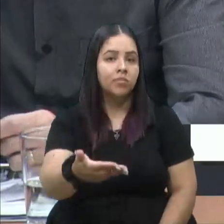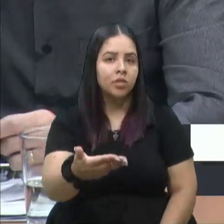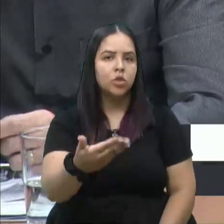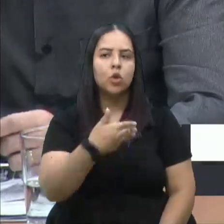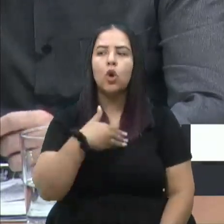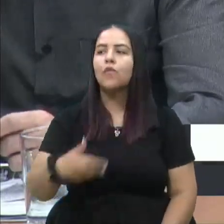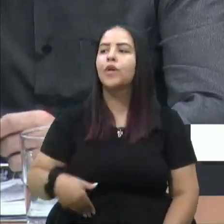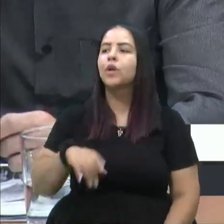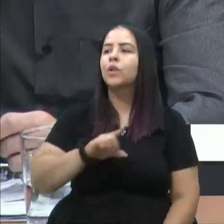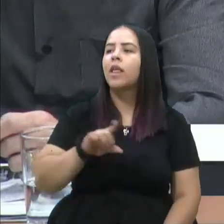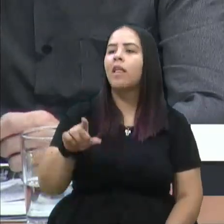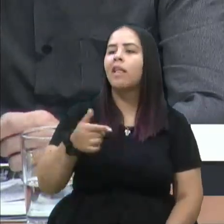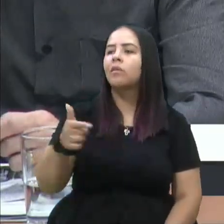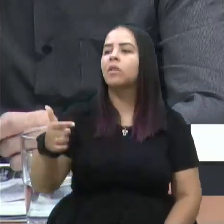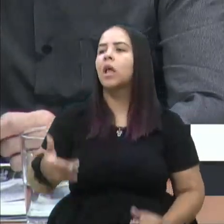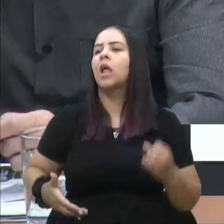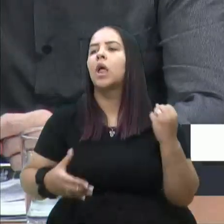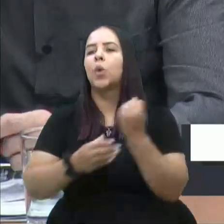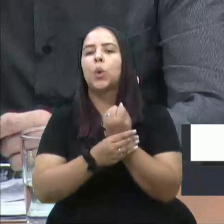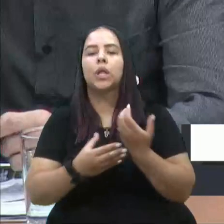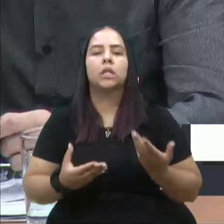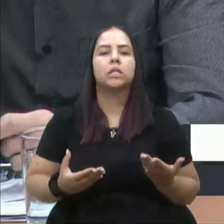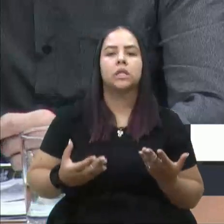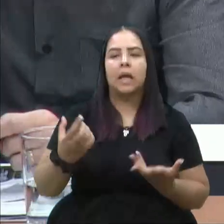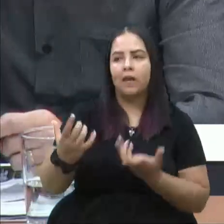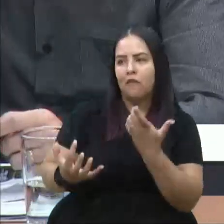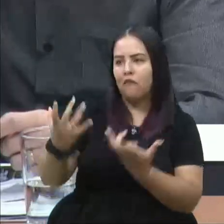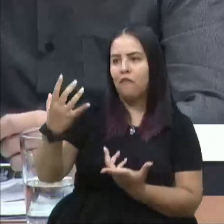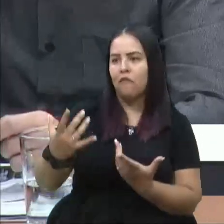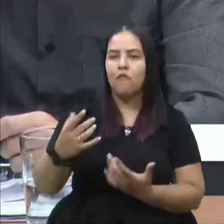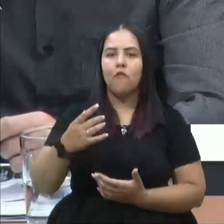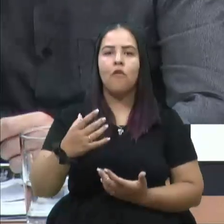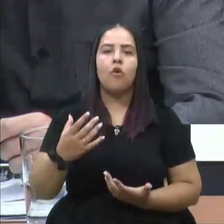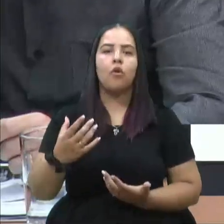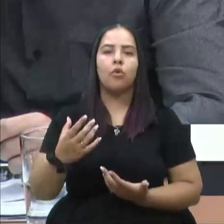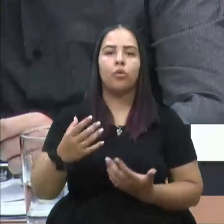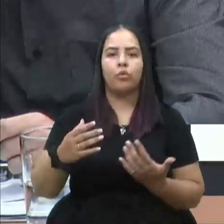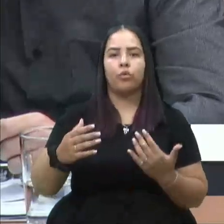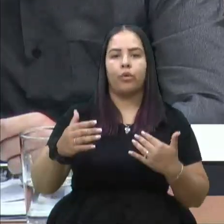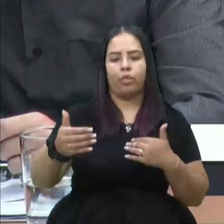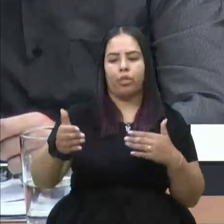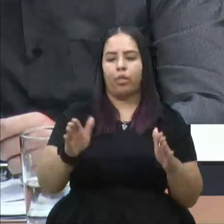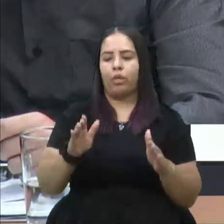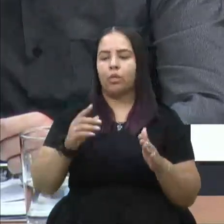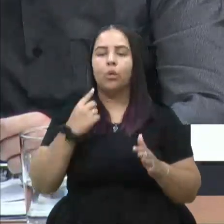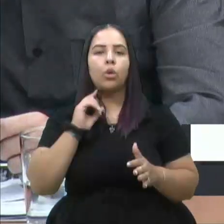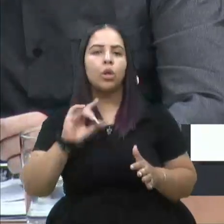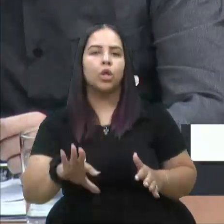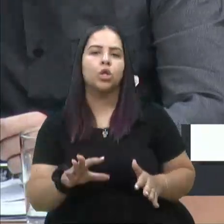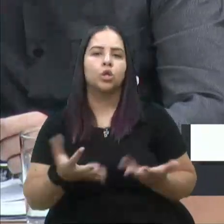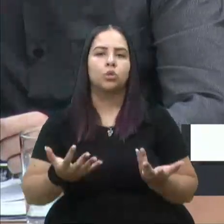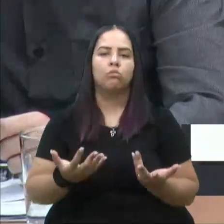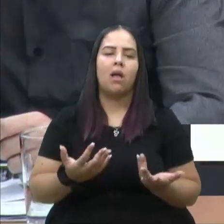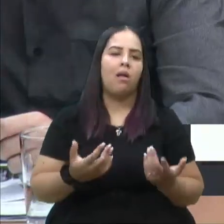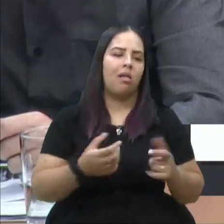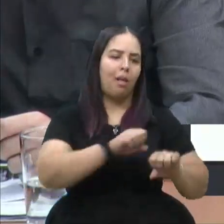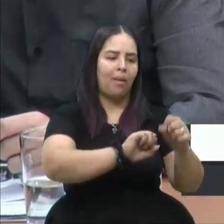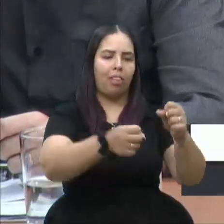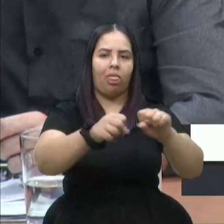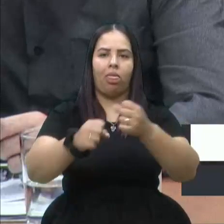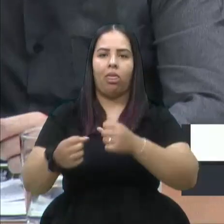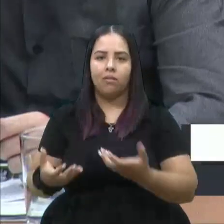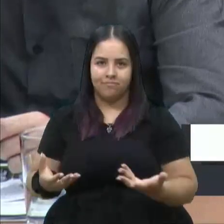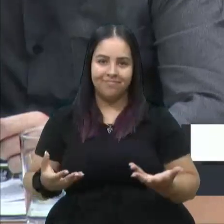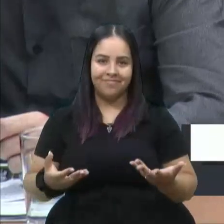governo do fulano lá não tinha segurança, queimaram não sei quantos containers, destruíram não sei quanto disso, não sei quanto daquilo,